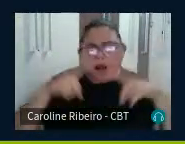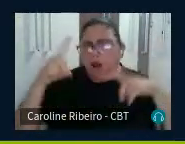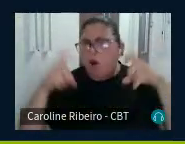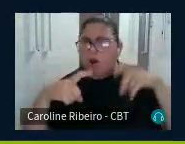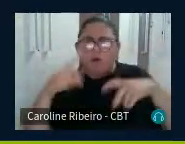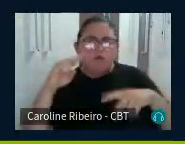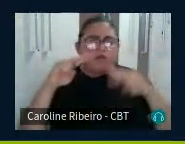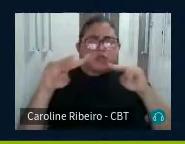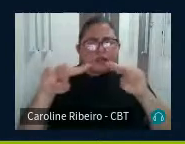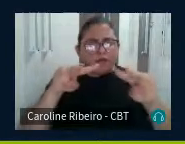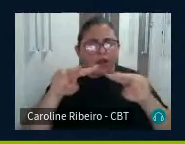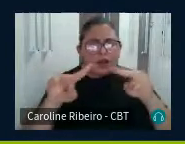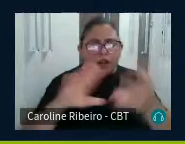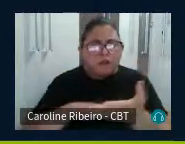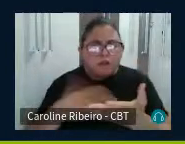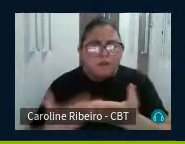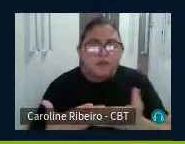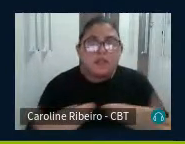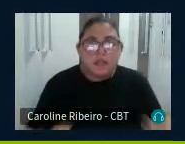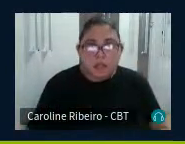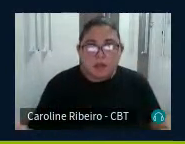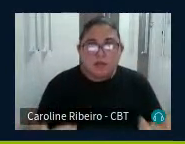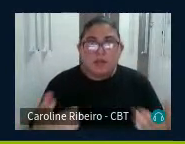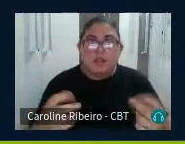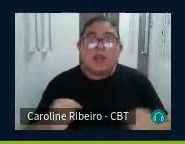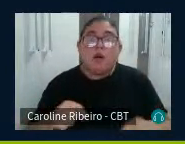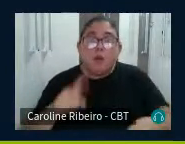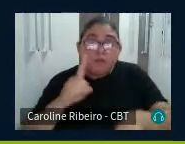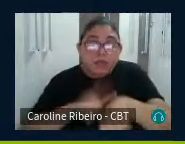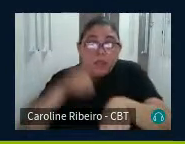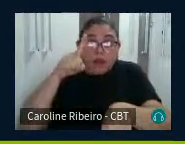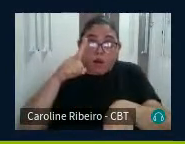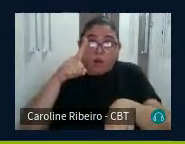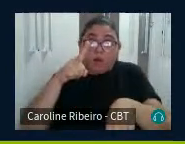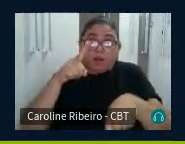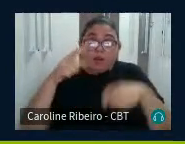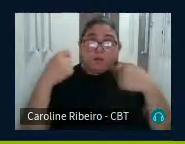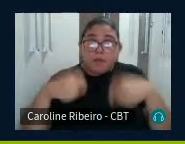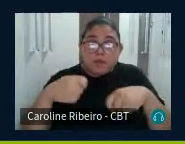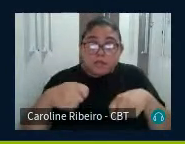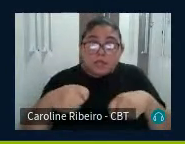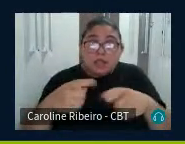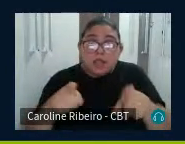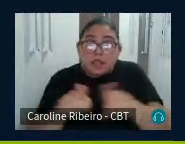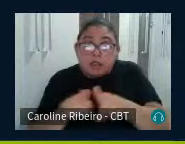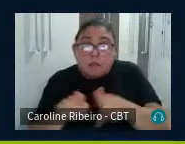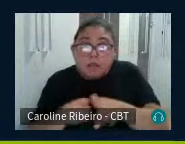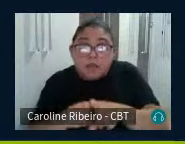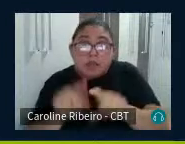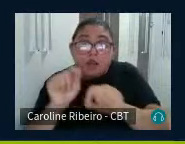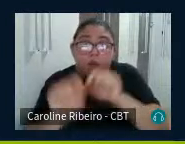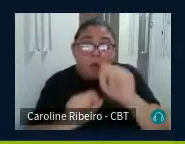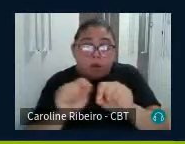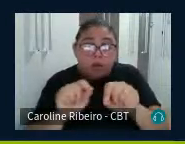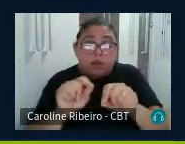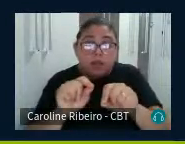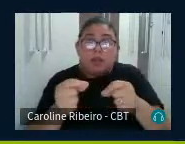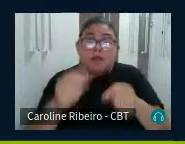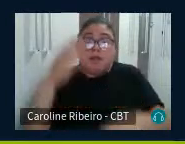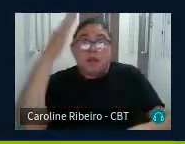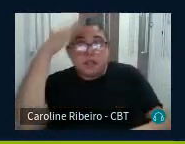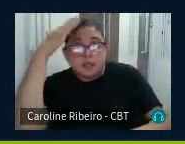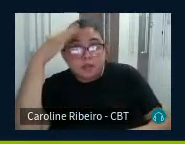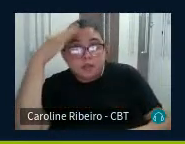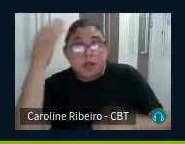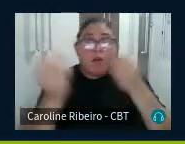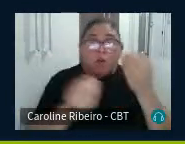né, e essa situação da face a face, né, ela requer um tempo, ela requer um tempo de